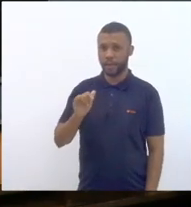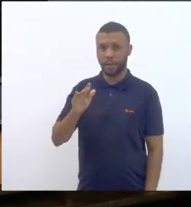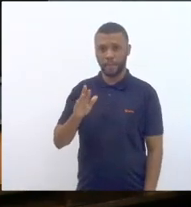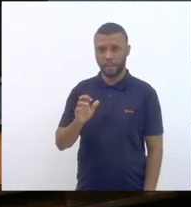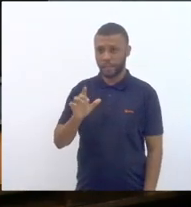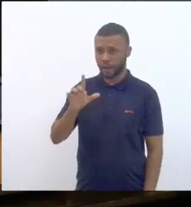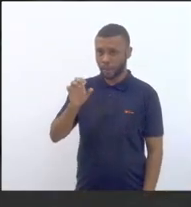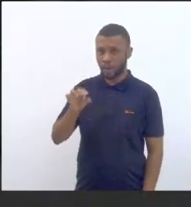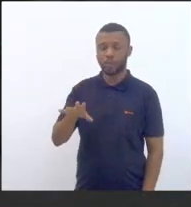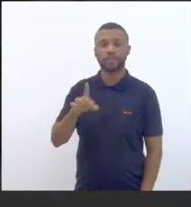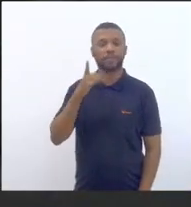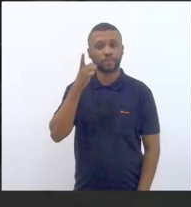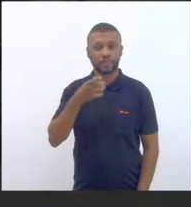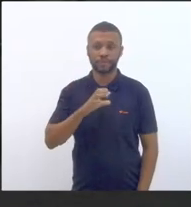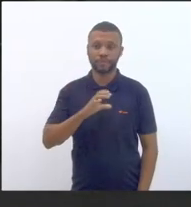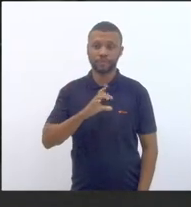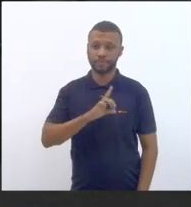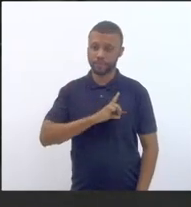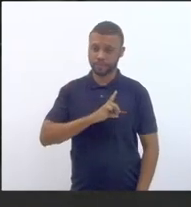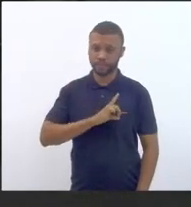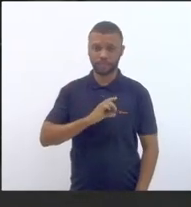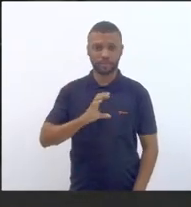Deputado Delegado Carlos Augusto.